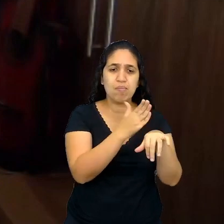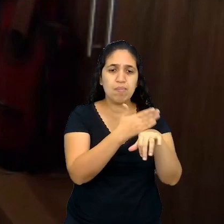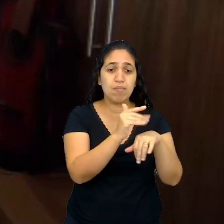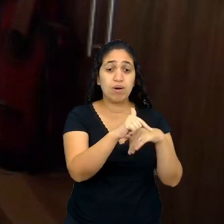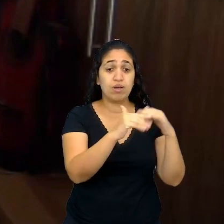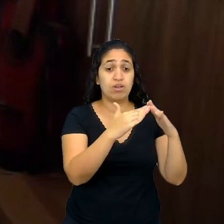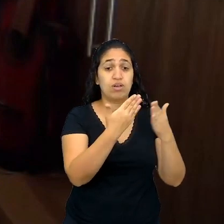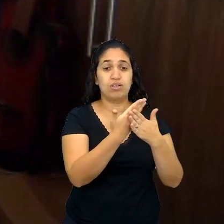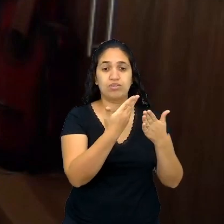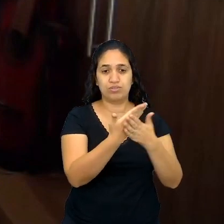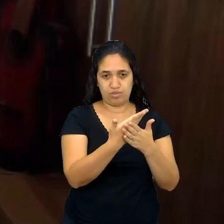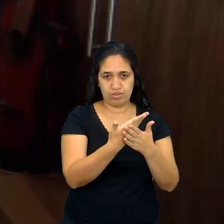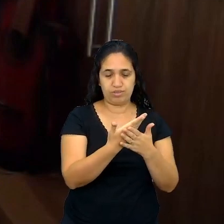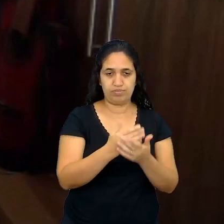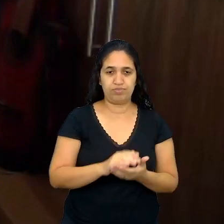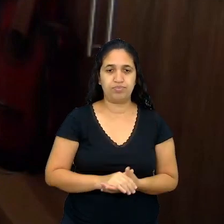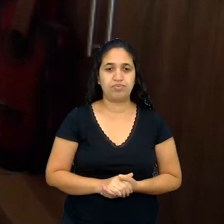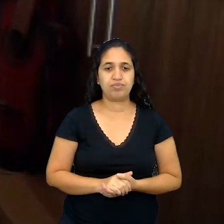da escola.